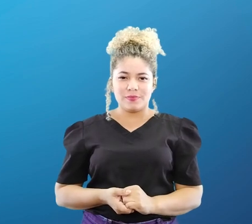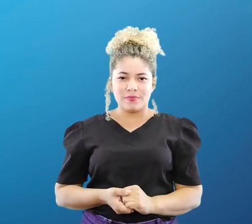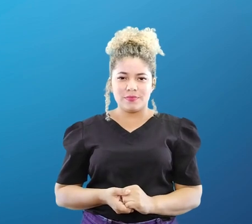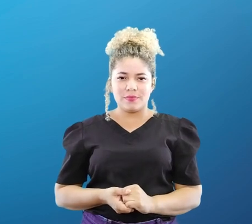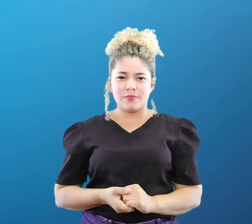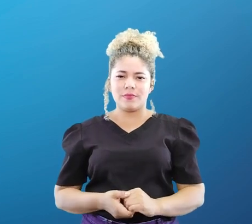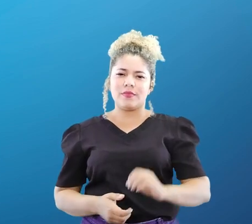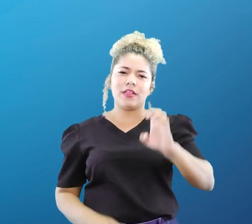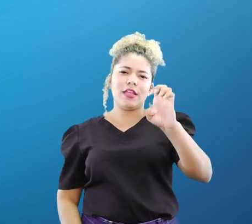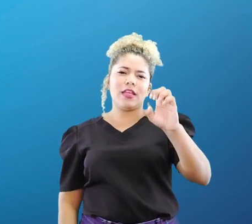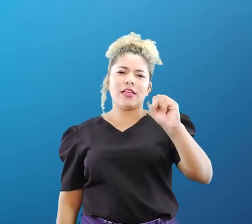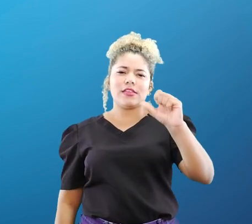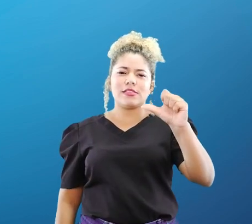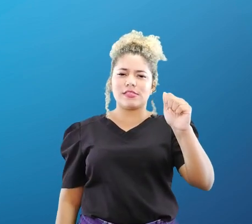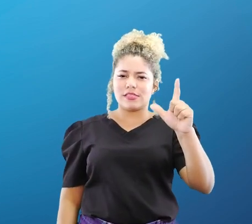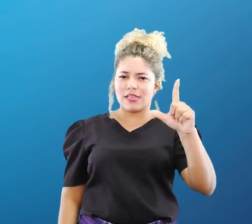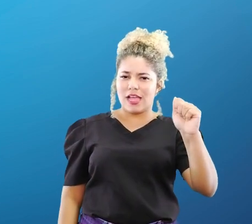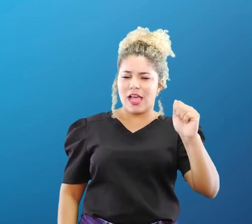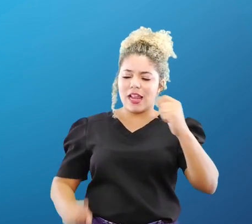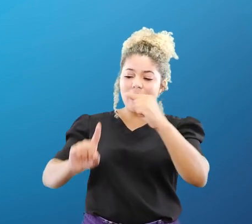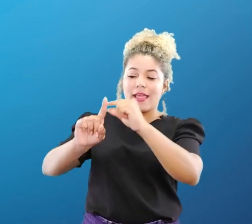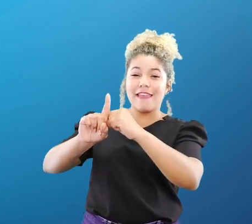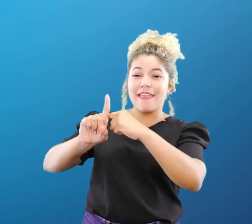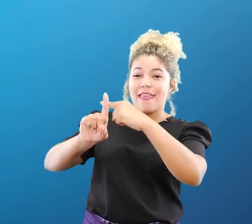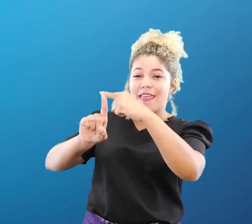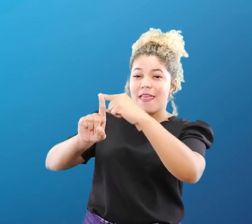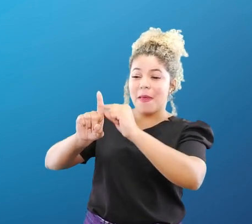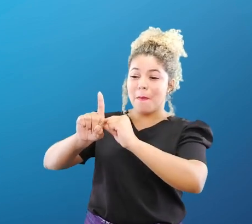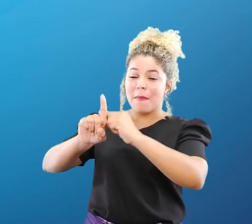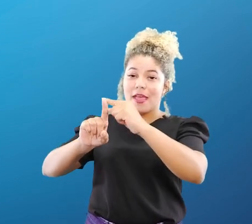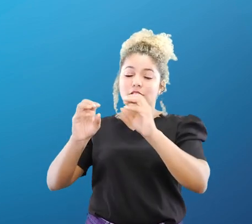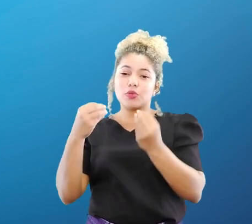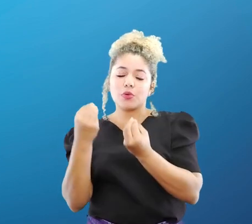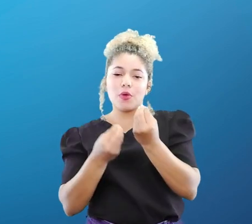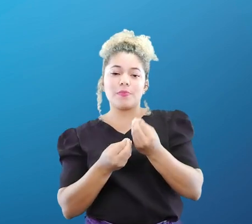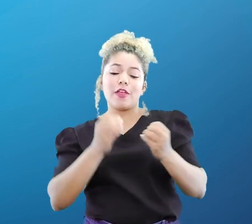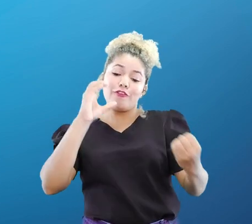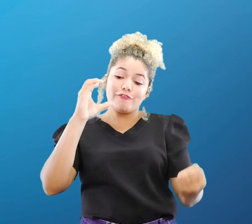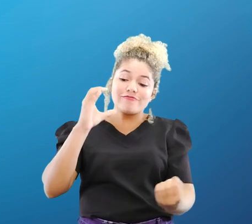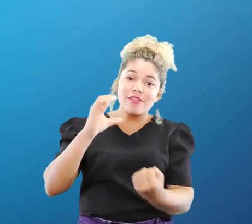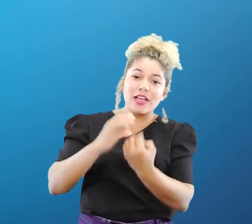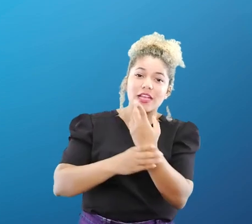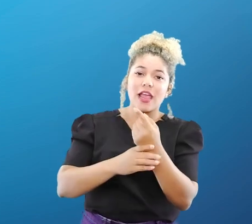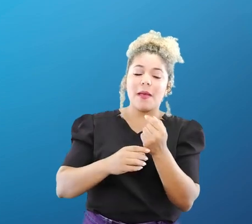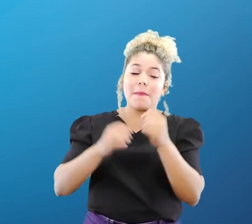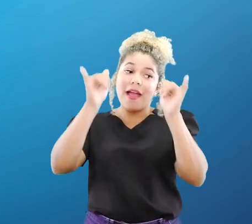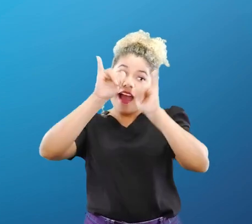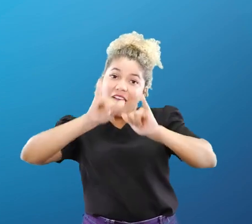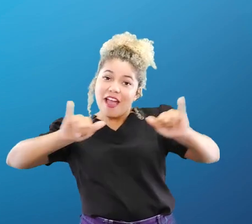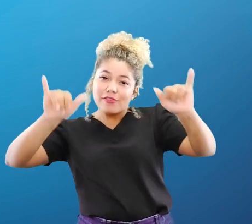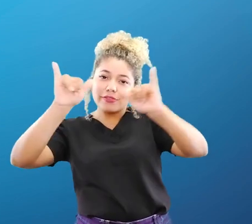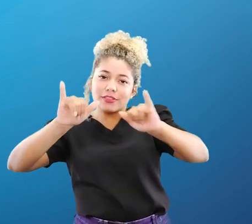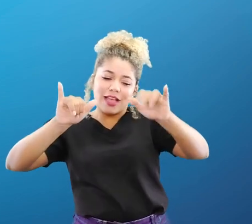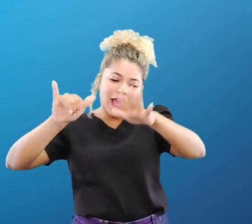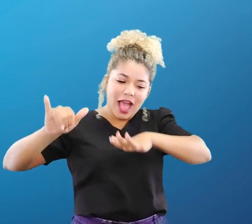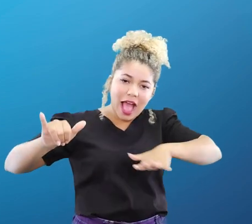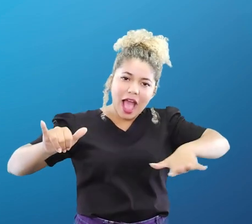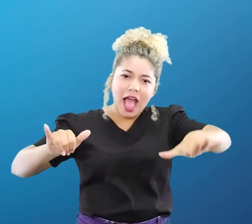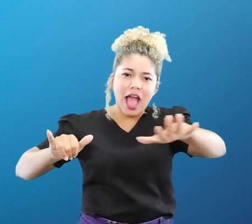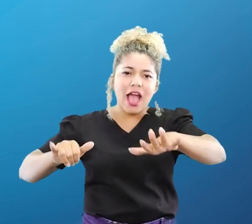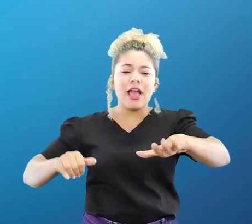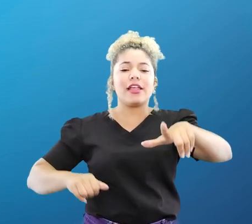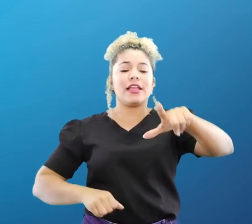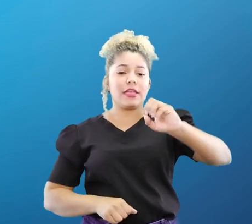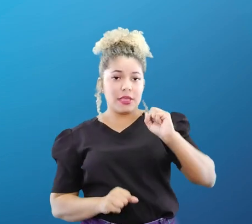Escala Richter. Medição da magnitude de um terremoto. Então foi criada para ser um alerta a regiões no mundo